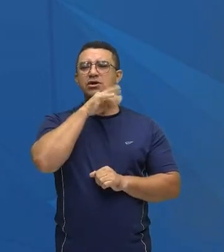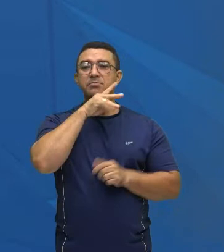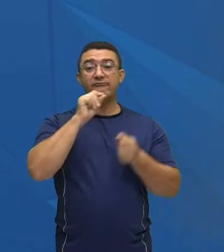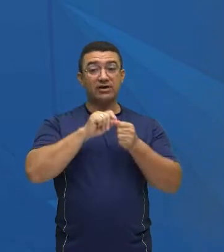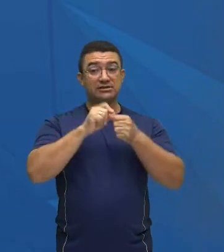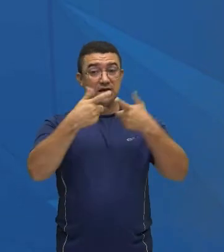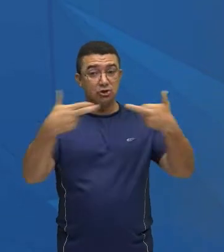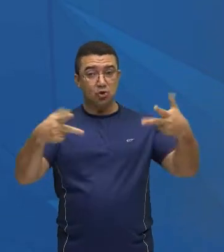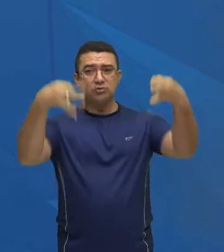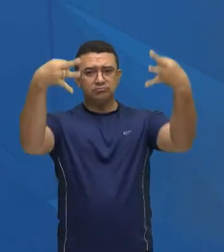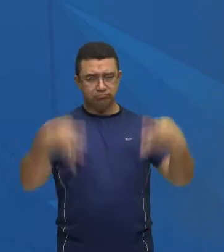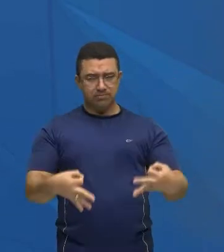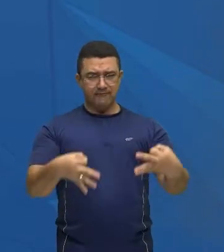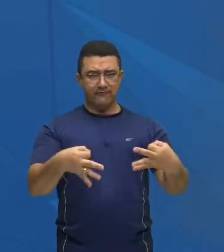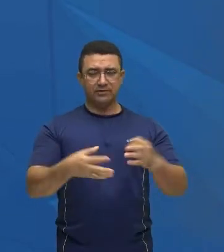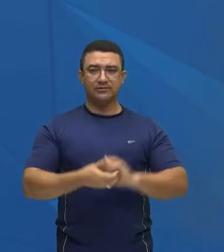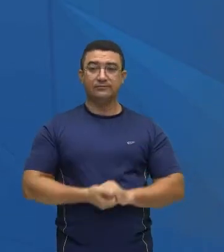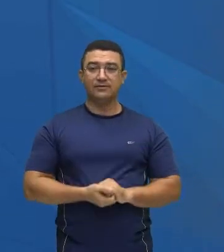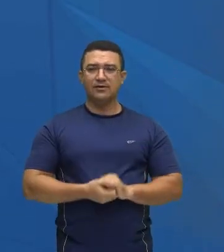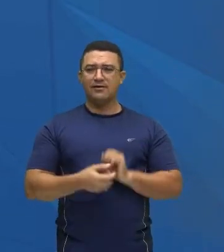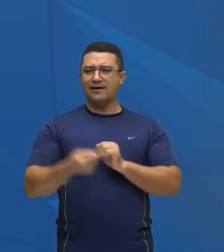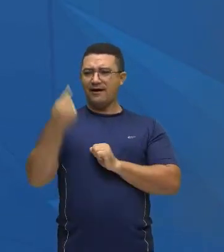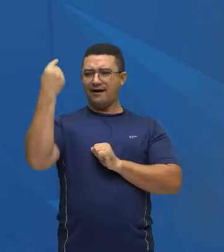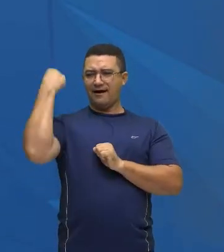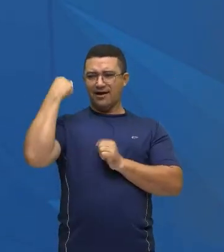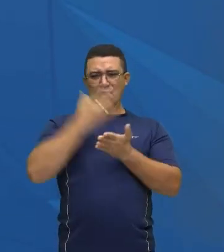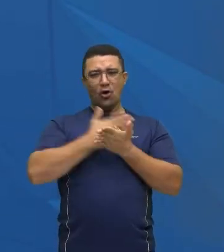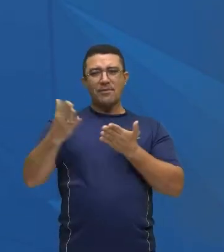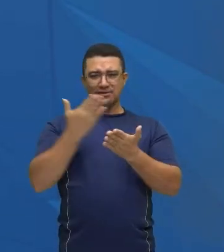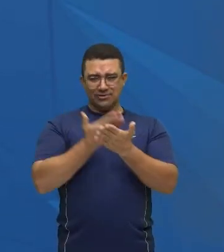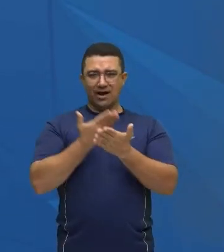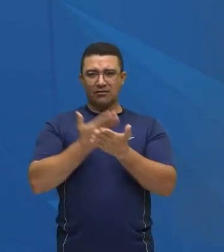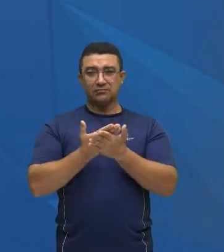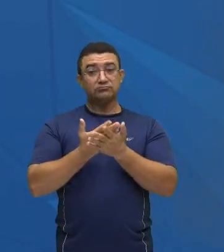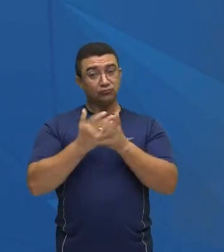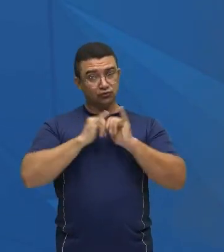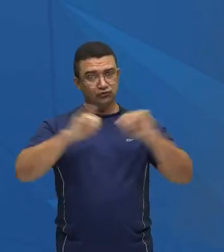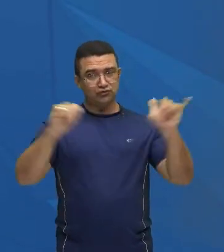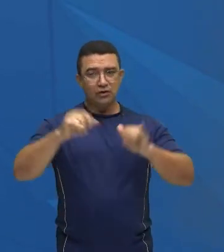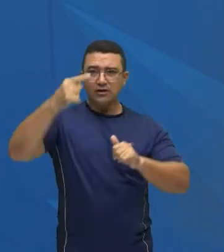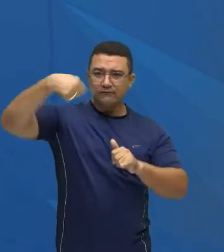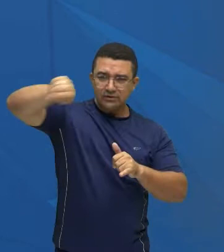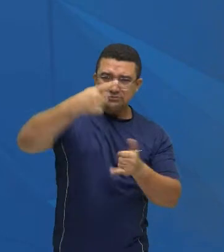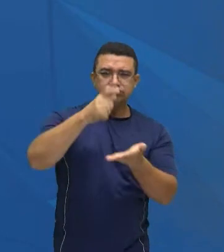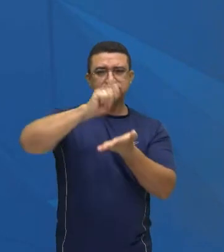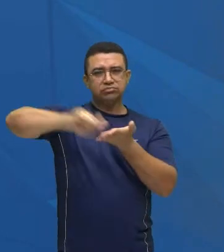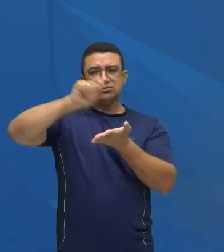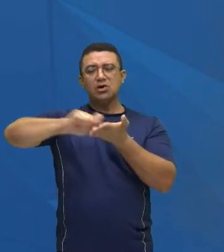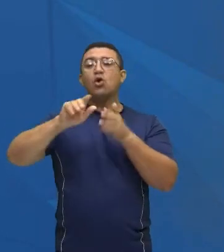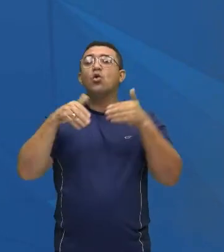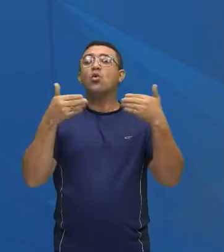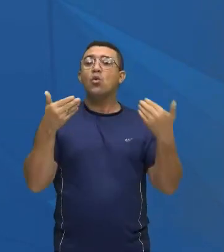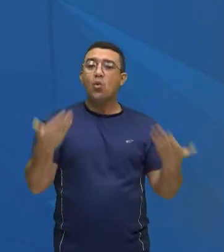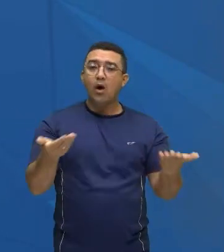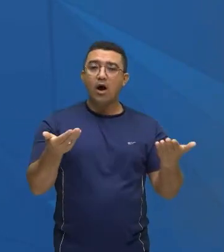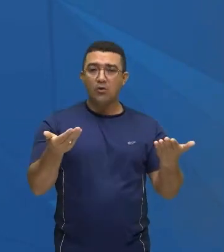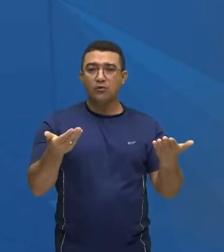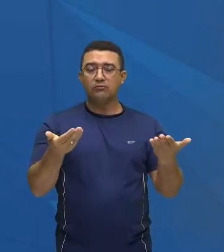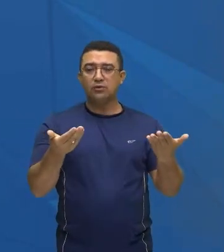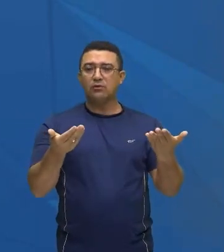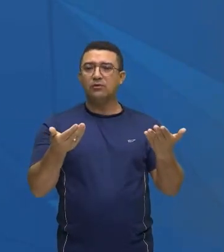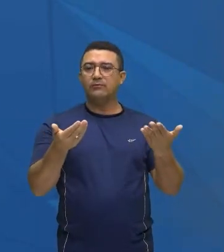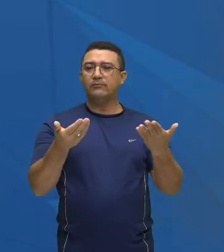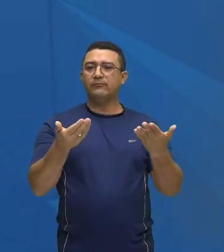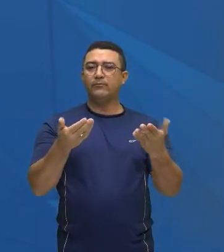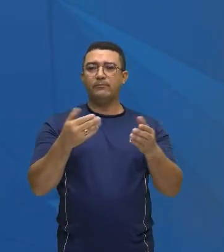que foi dito ali no início, quando eu perguntei de vocês, para vocês escreverem, né, qual é, né, citar pelo menos